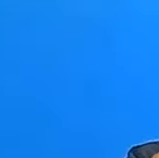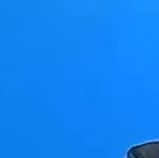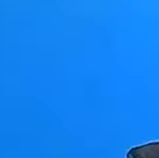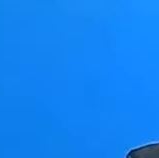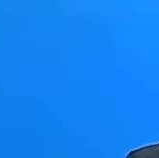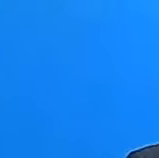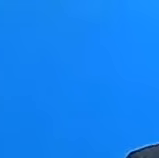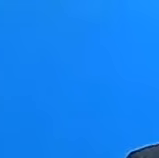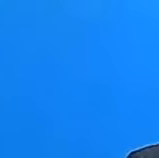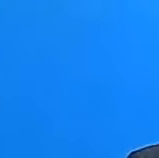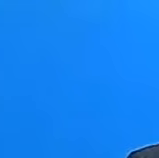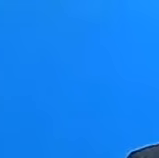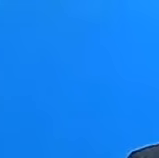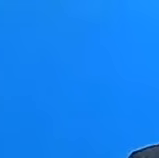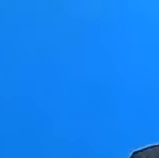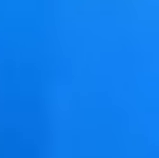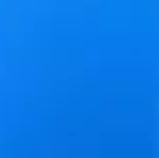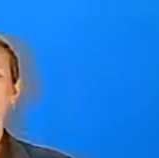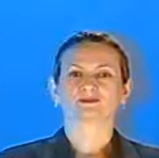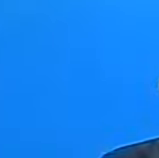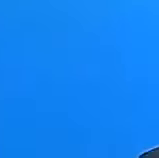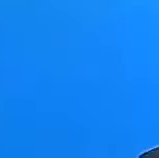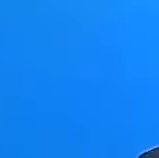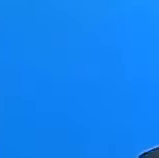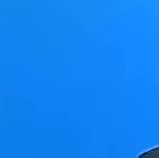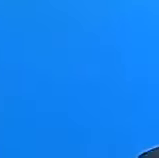criança